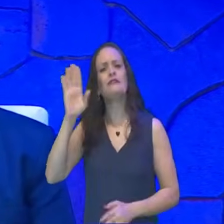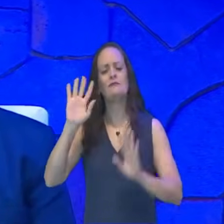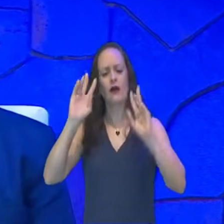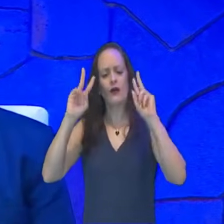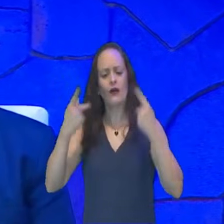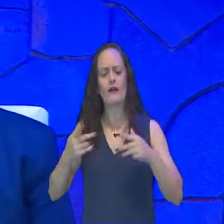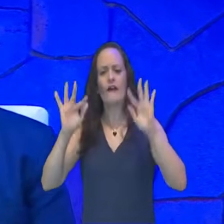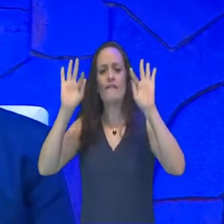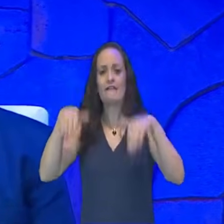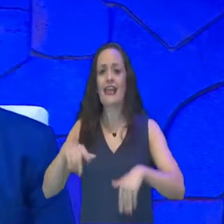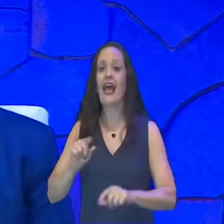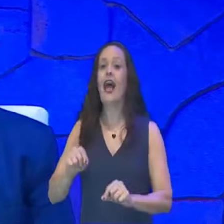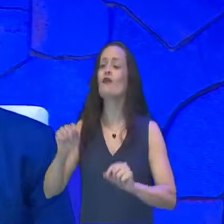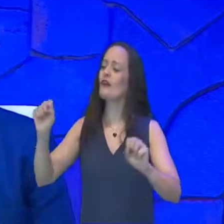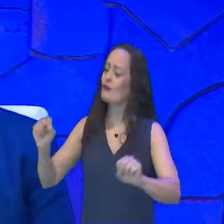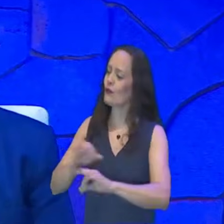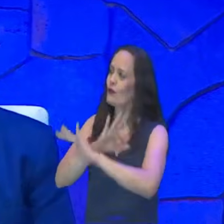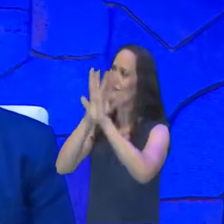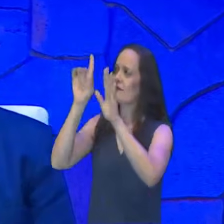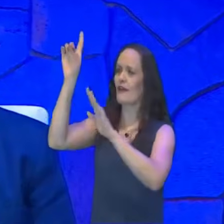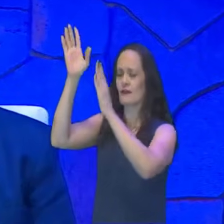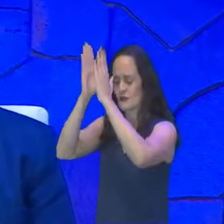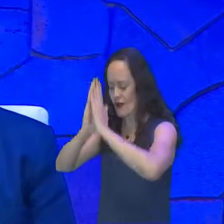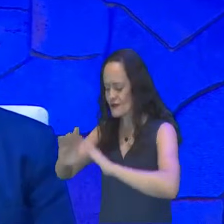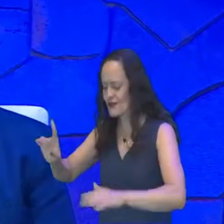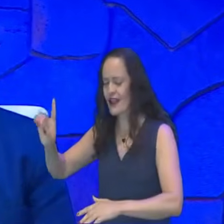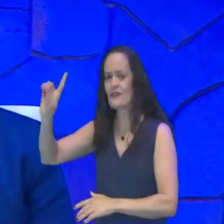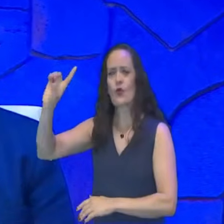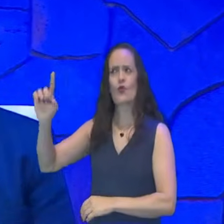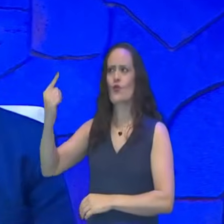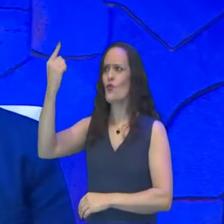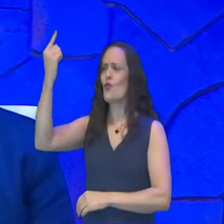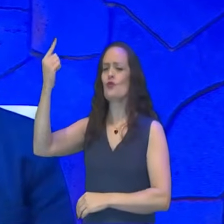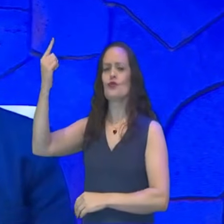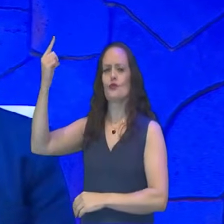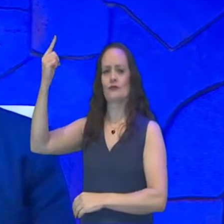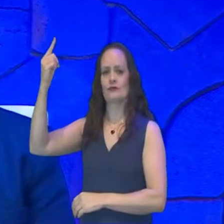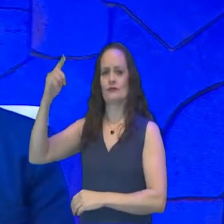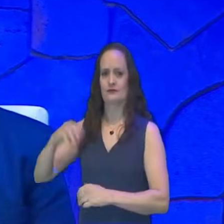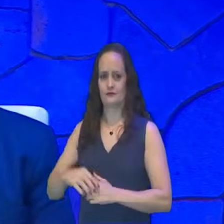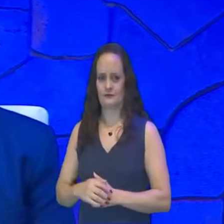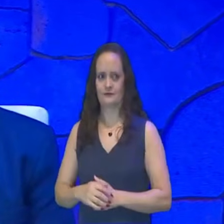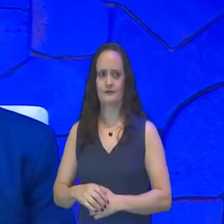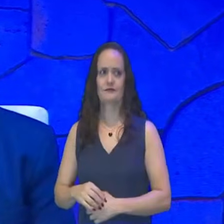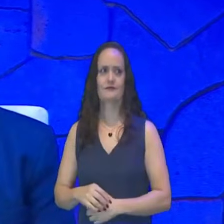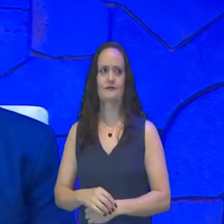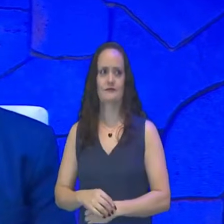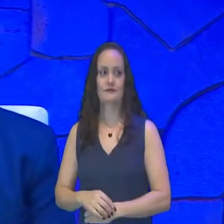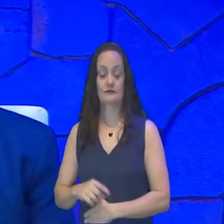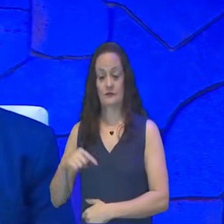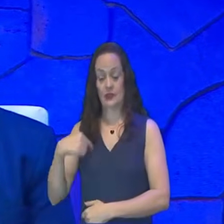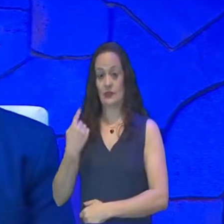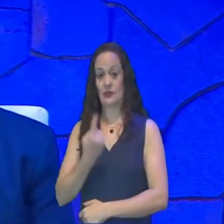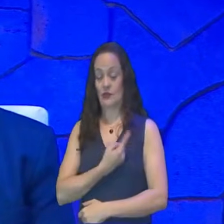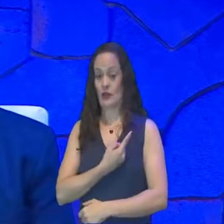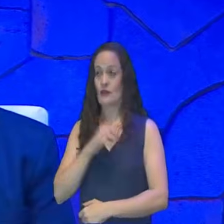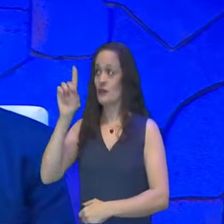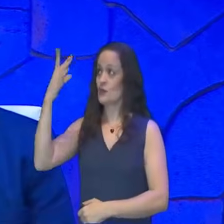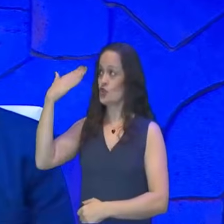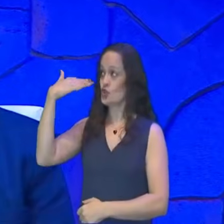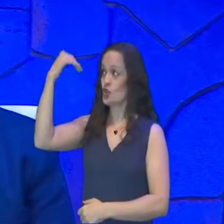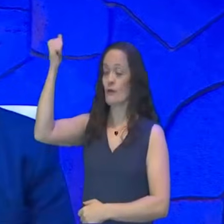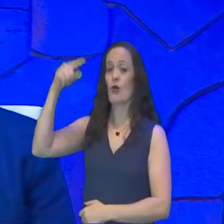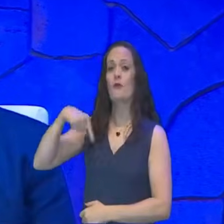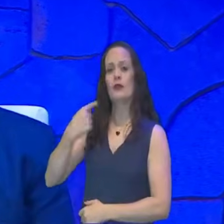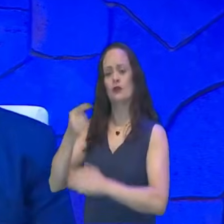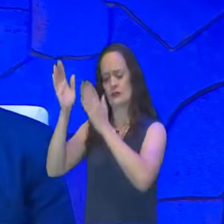é adorar, é glorificar unicamente ao seu Criador. Nós somos chamados e criados